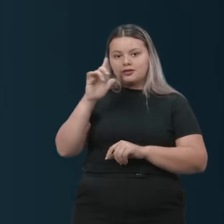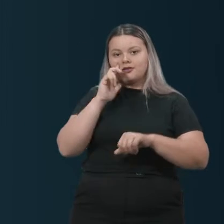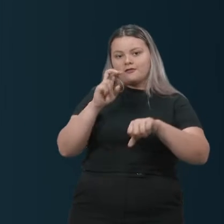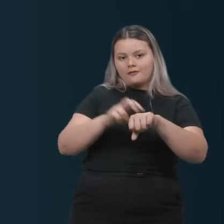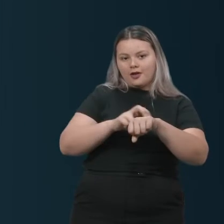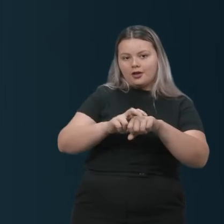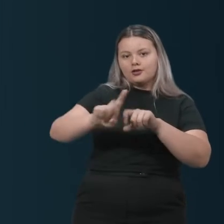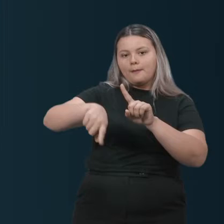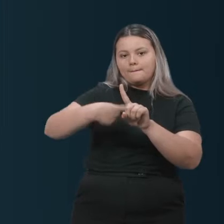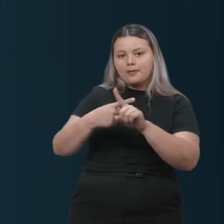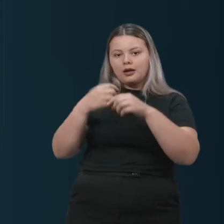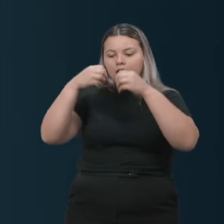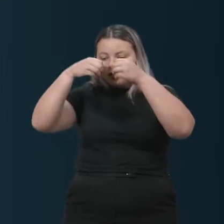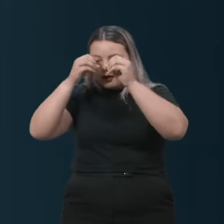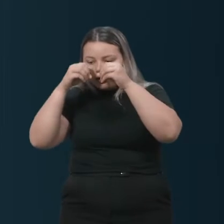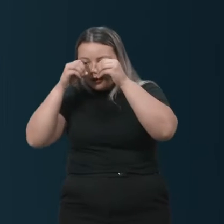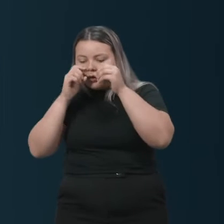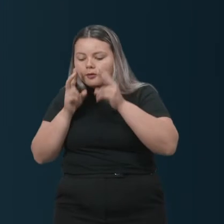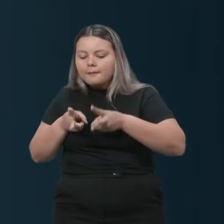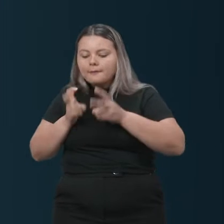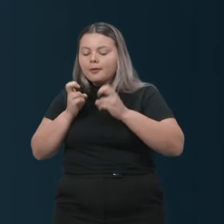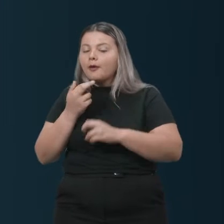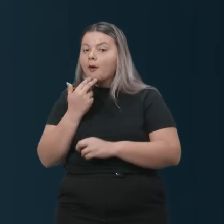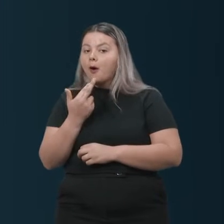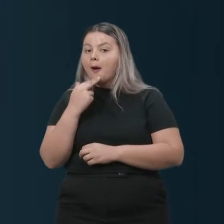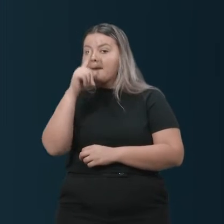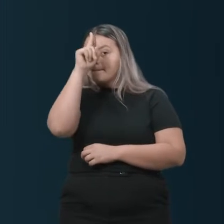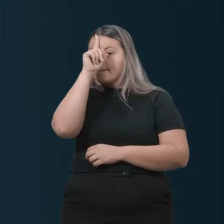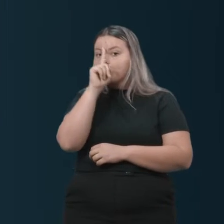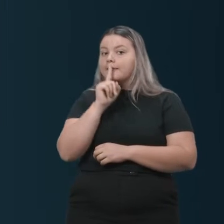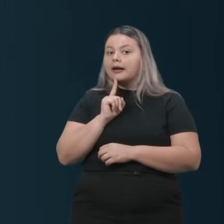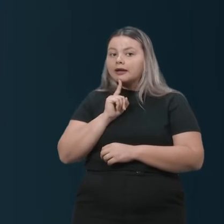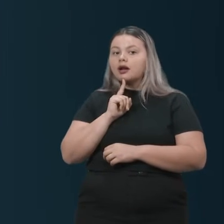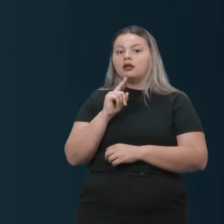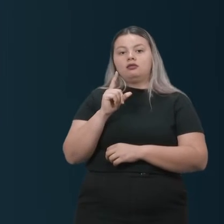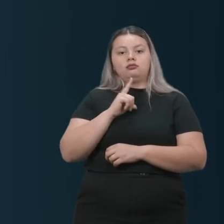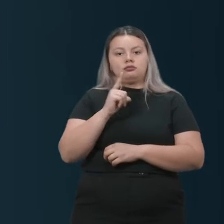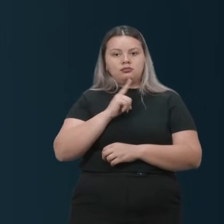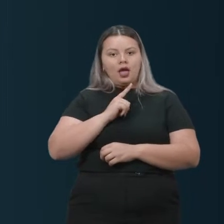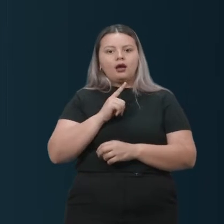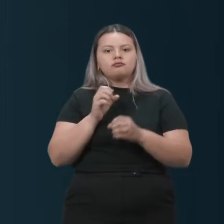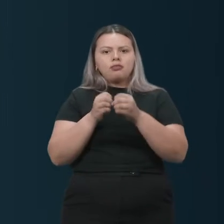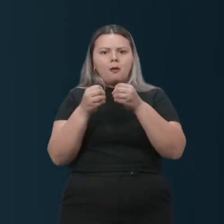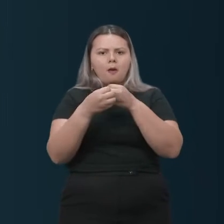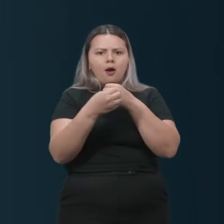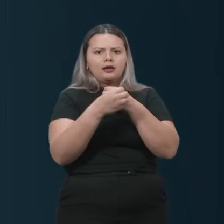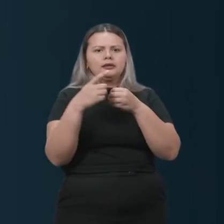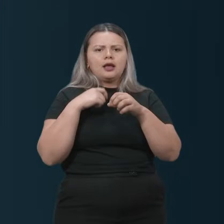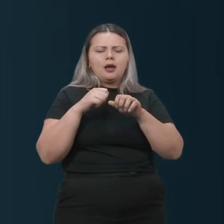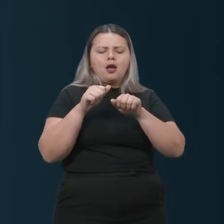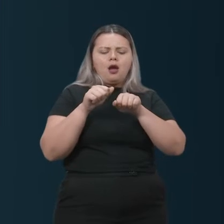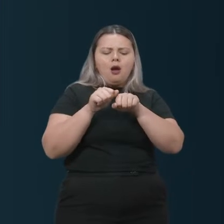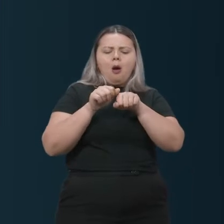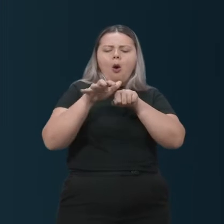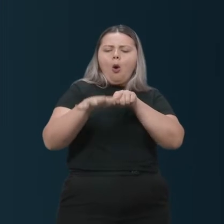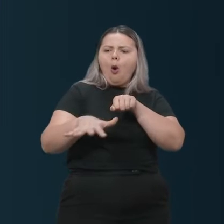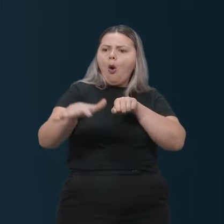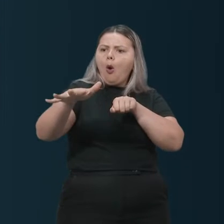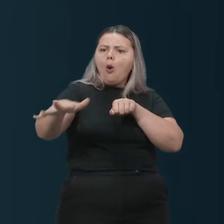esquema em verde, quanto na imagem de microscopia em amarelo, que essas células têm